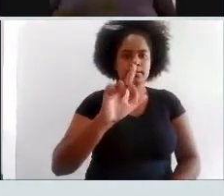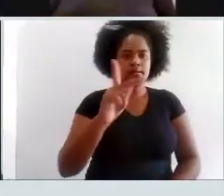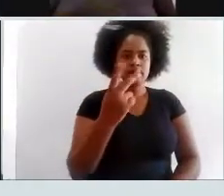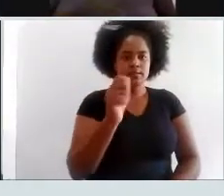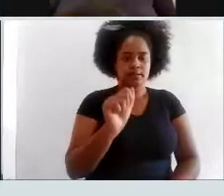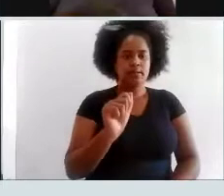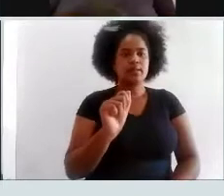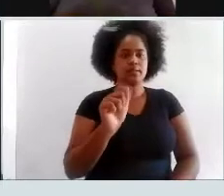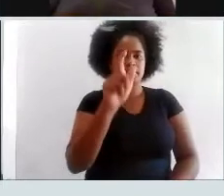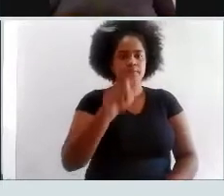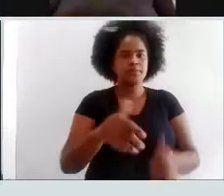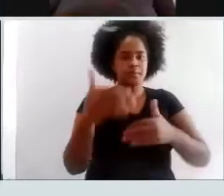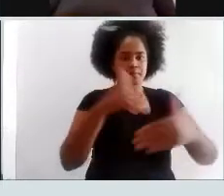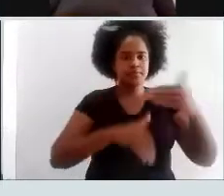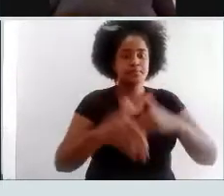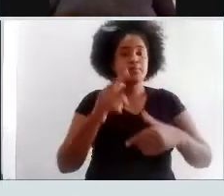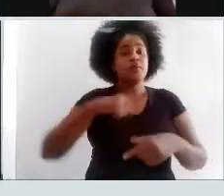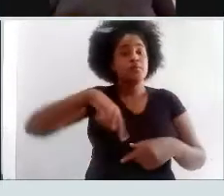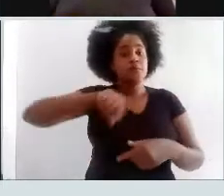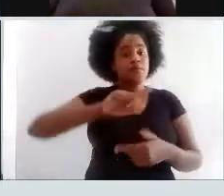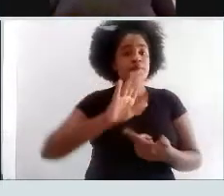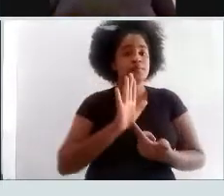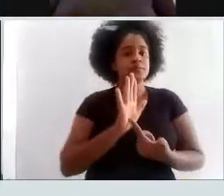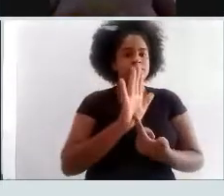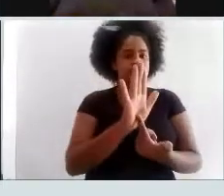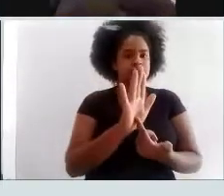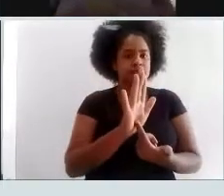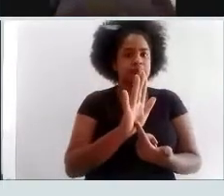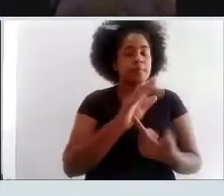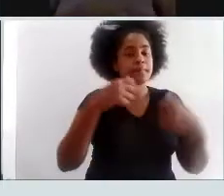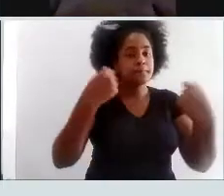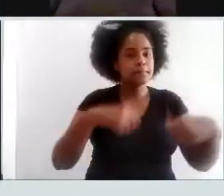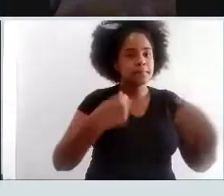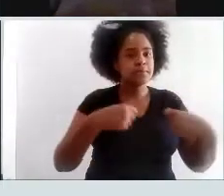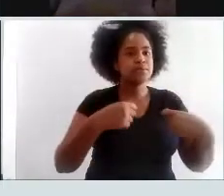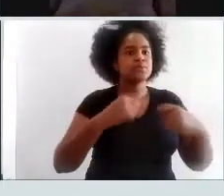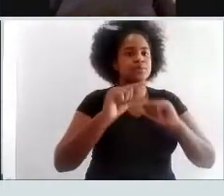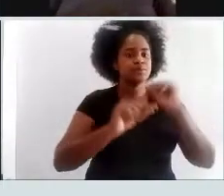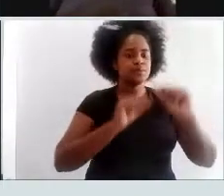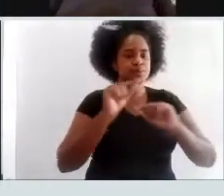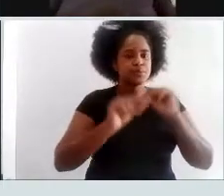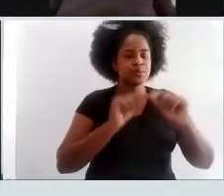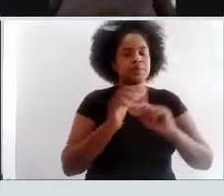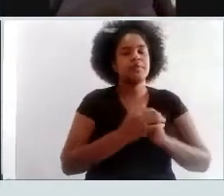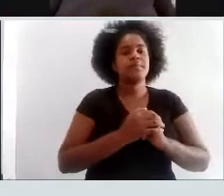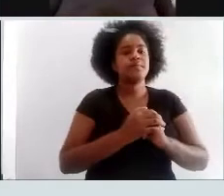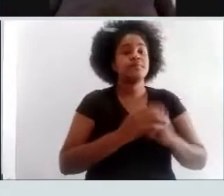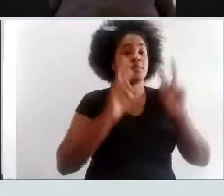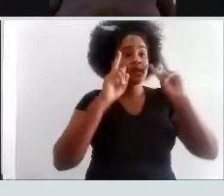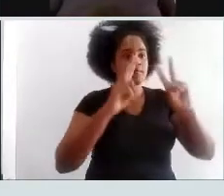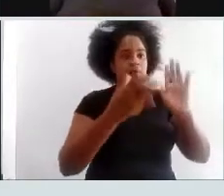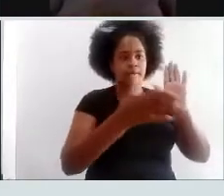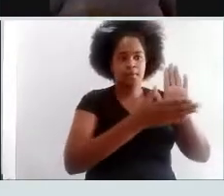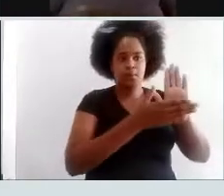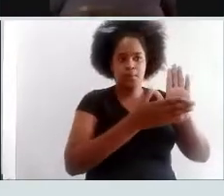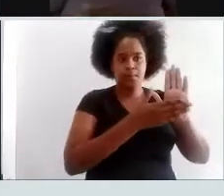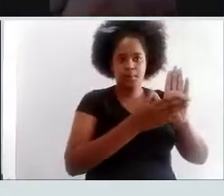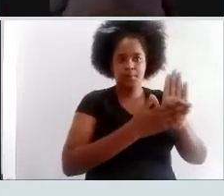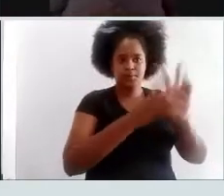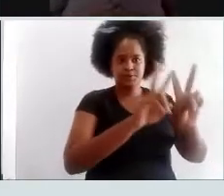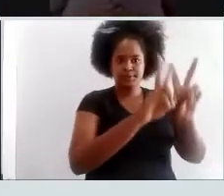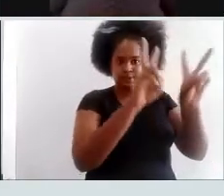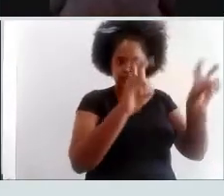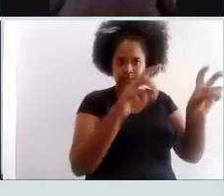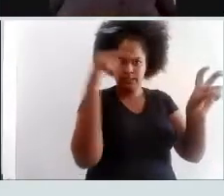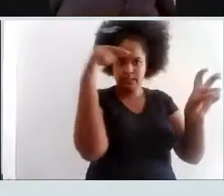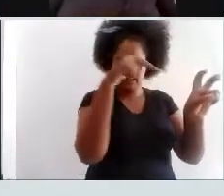forma. O tema, que é a proposta de redação do Enem, o tema é aquilo que o Enem vai mandar vocês escreverem. Tem a tese, que